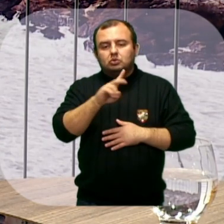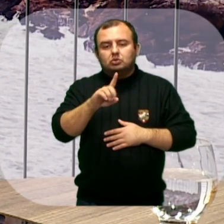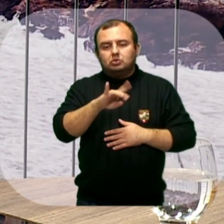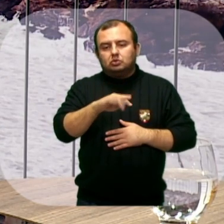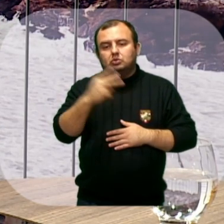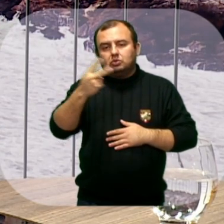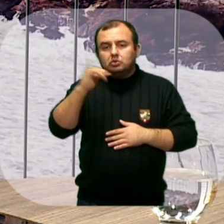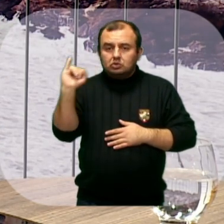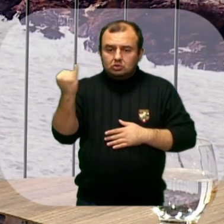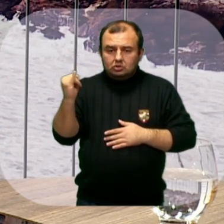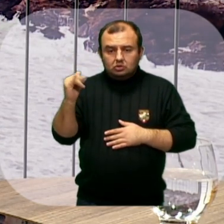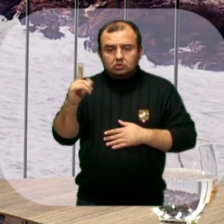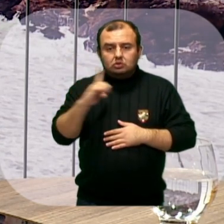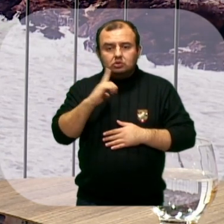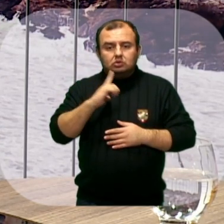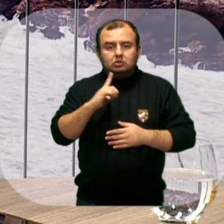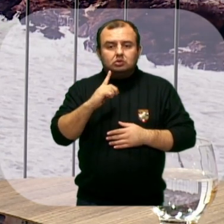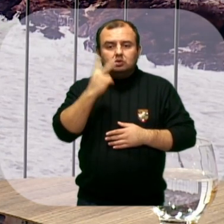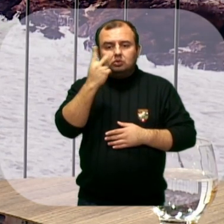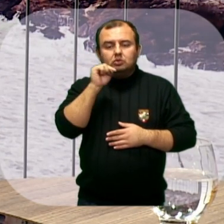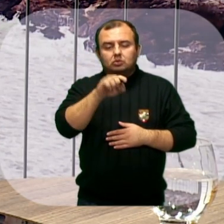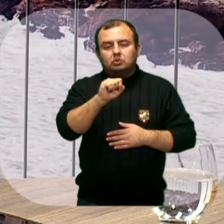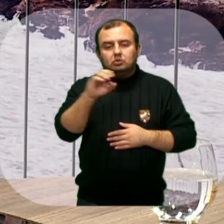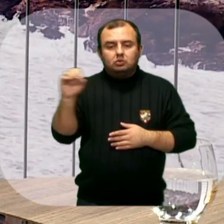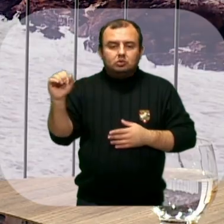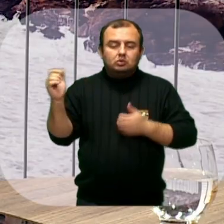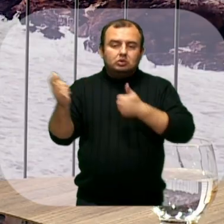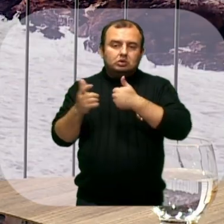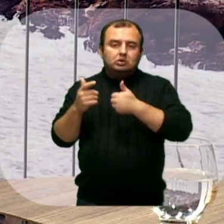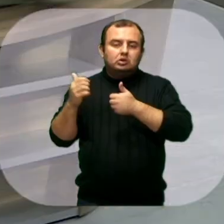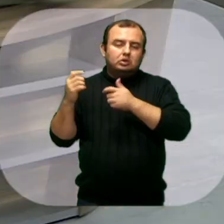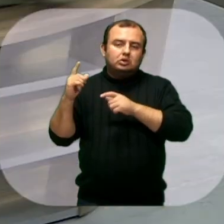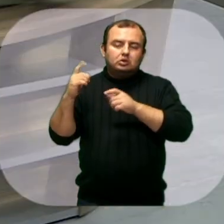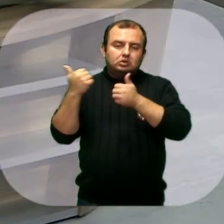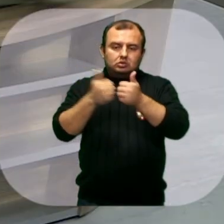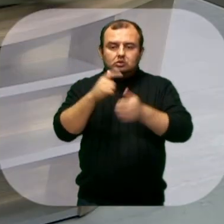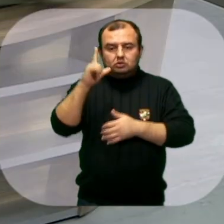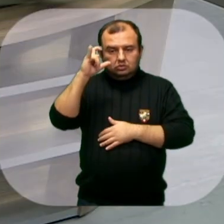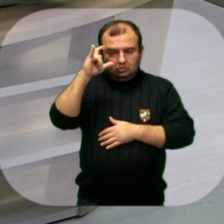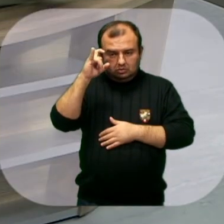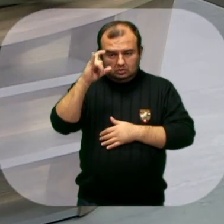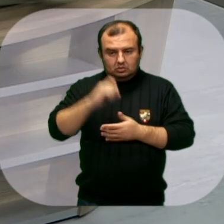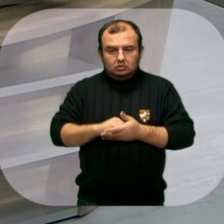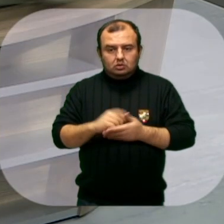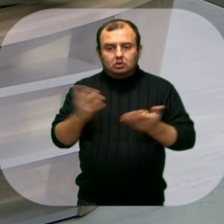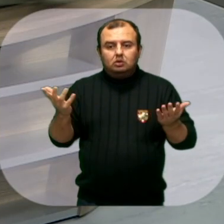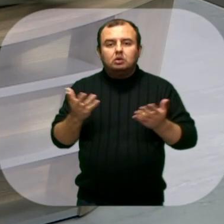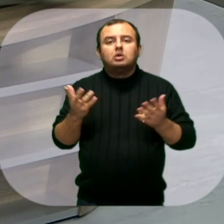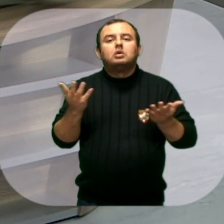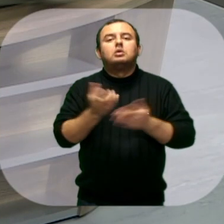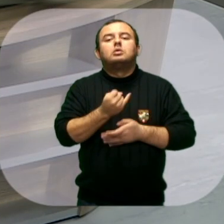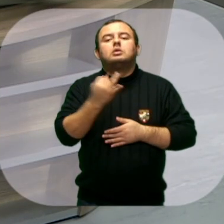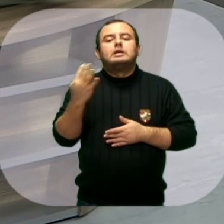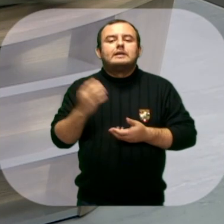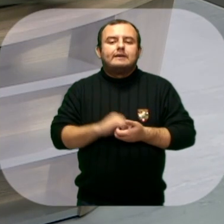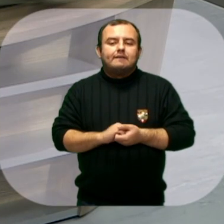de janeiro, nós tínhamos 2.800 seguidores no Instagram. Sabe quanto nós temos